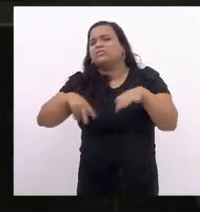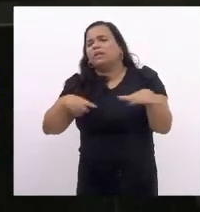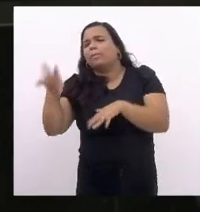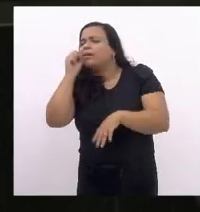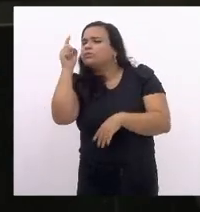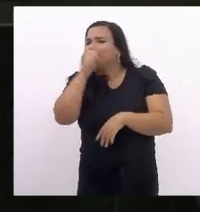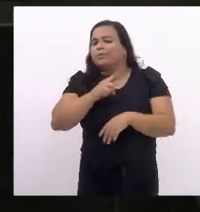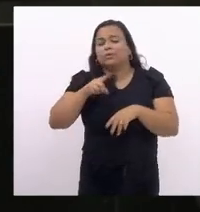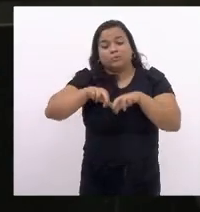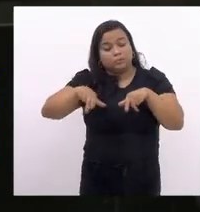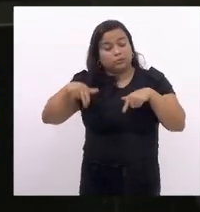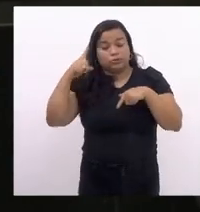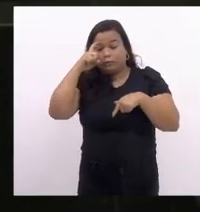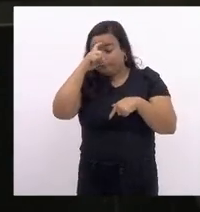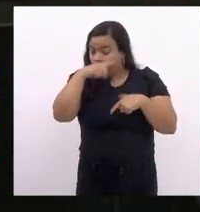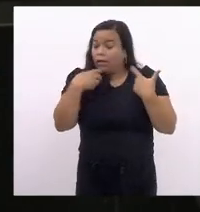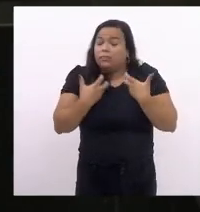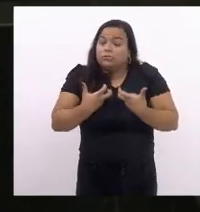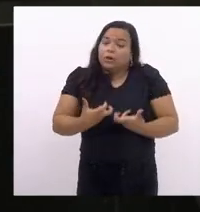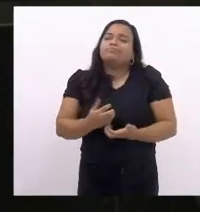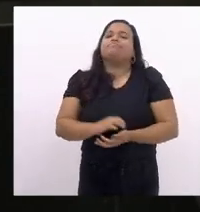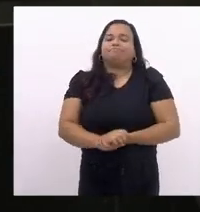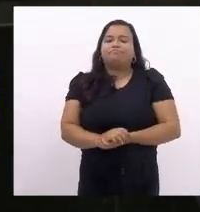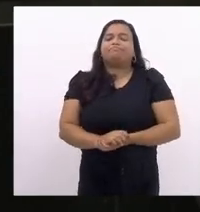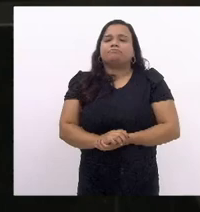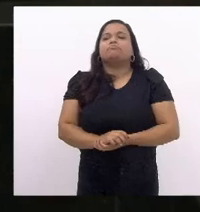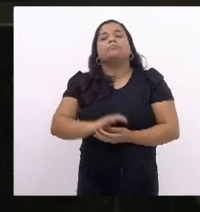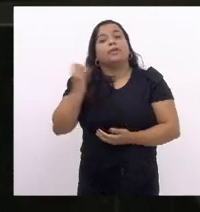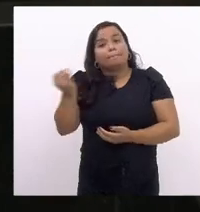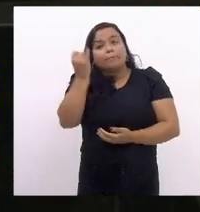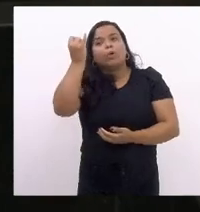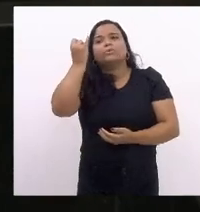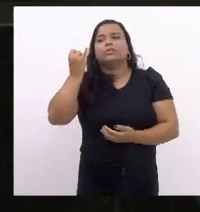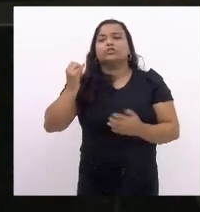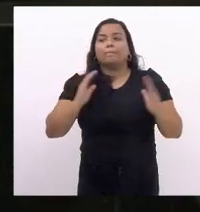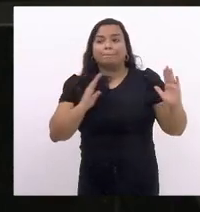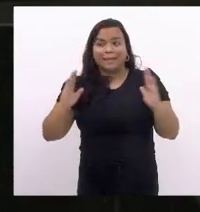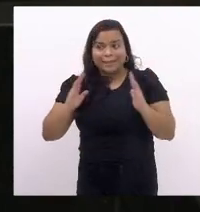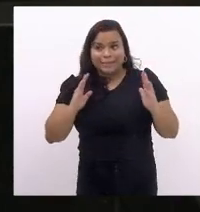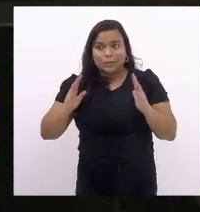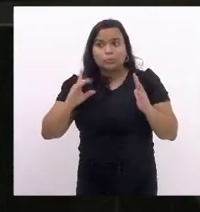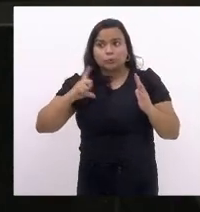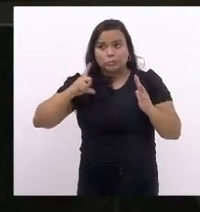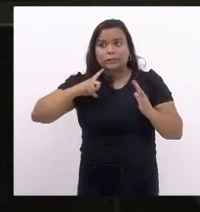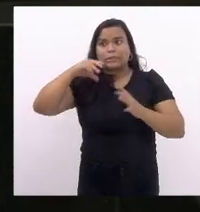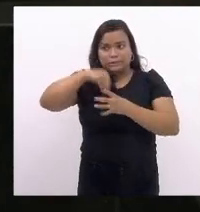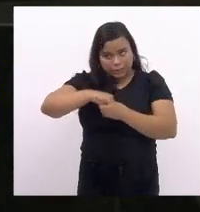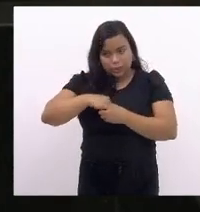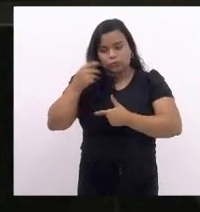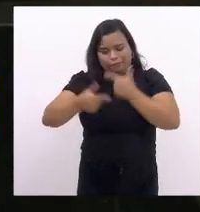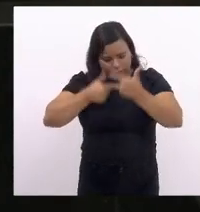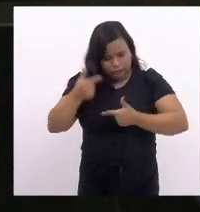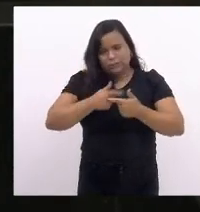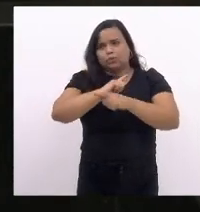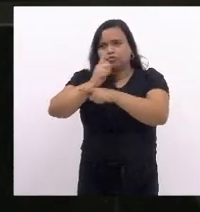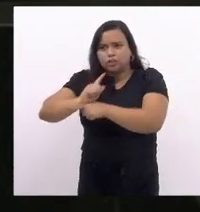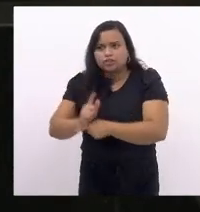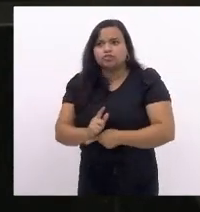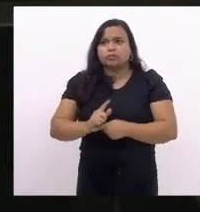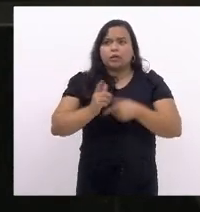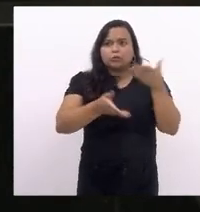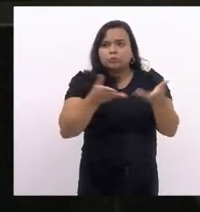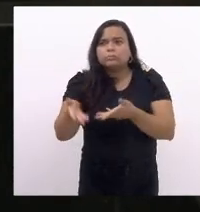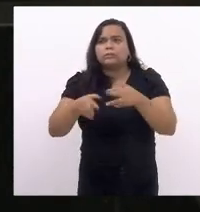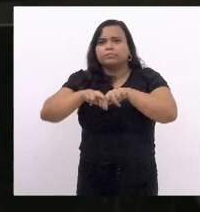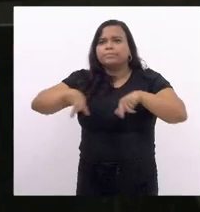enfim. Então, é muito importante garantir que, durante o período em que eles estejam investidos da função gestora nas escolas